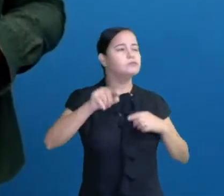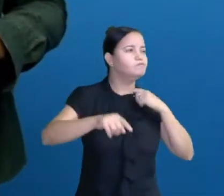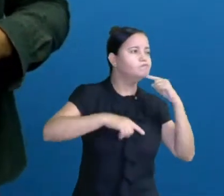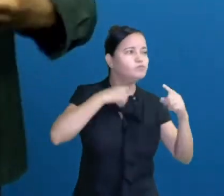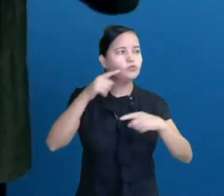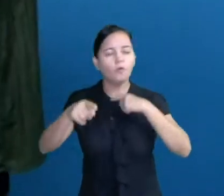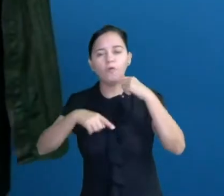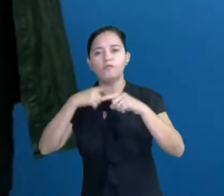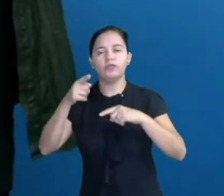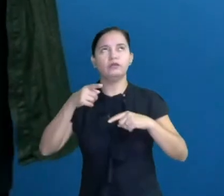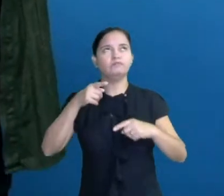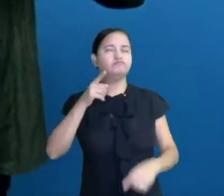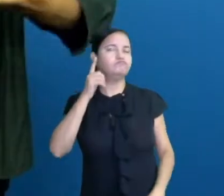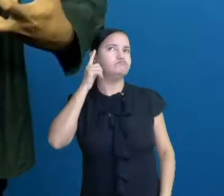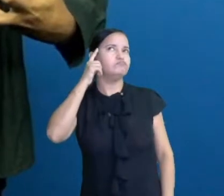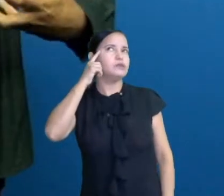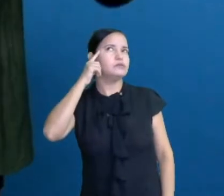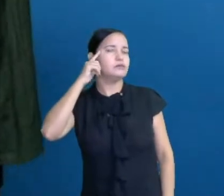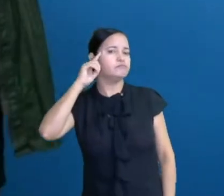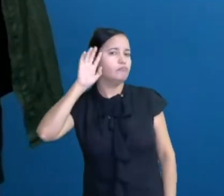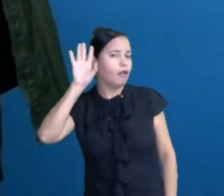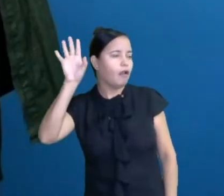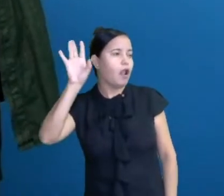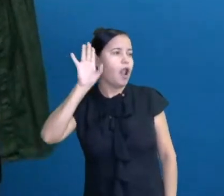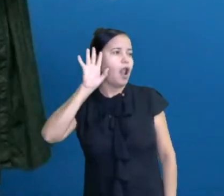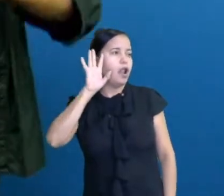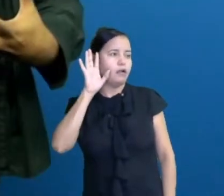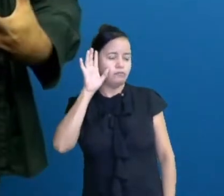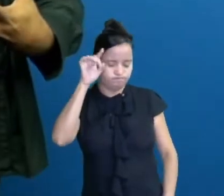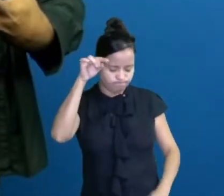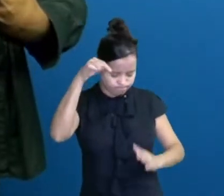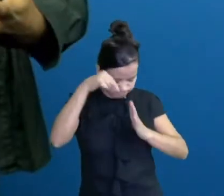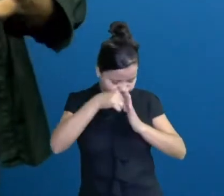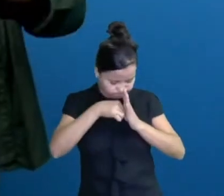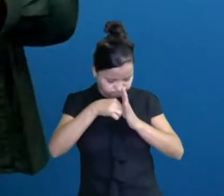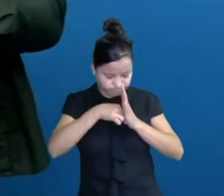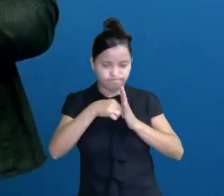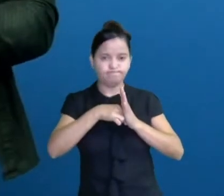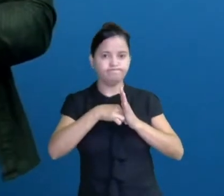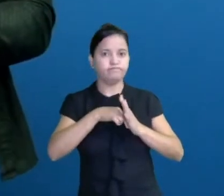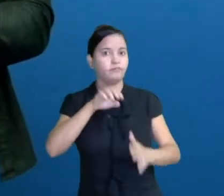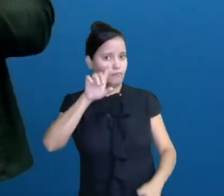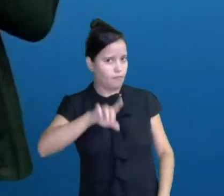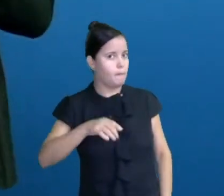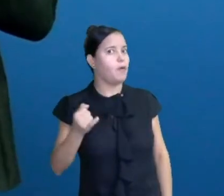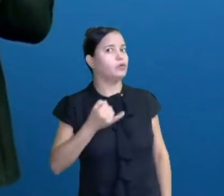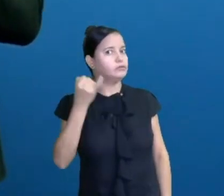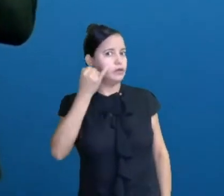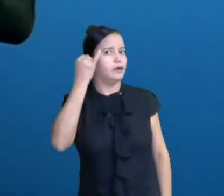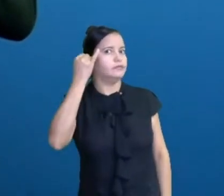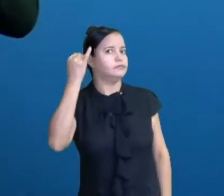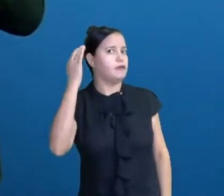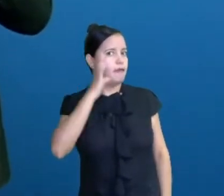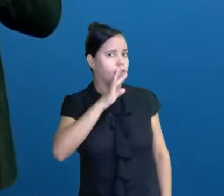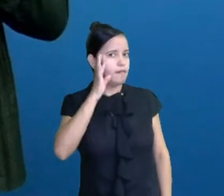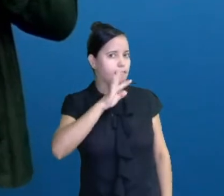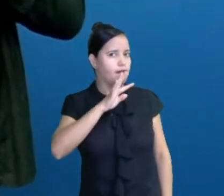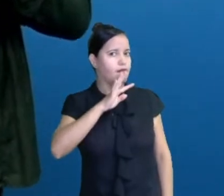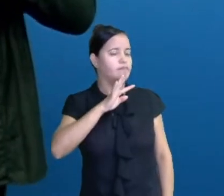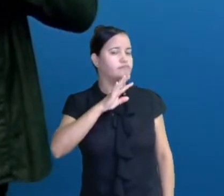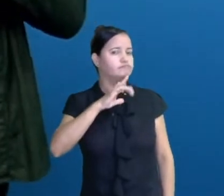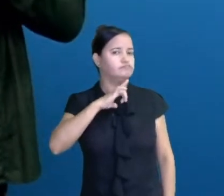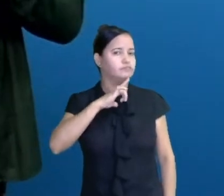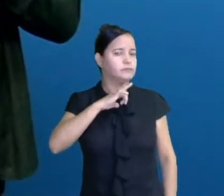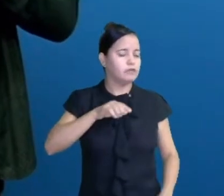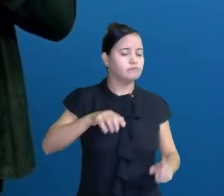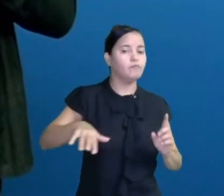tudo, reflexiva de quem é você, de você se autoconhecer. Veja como isso é importante, veja como isso é legal. Isso gera um